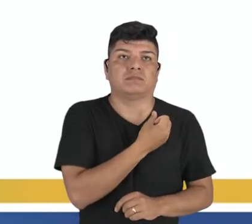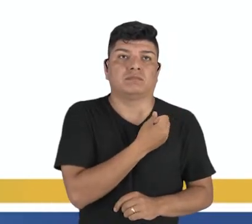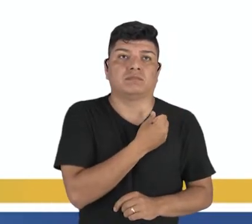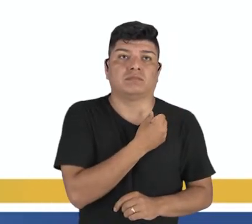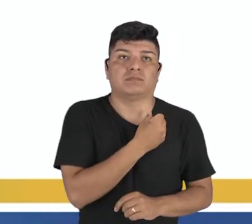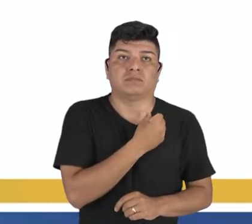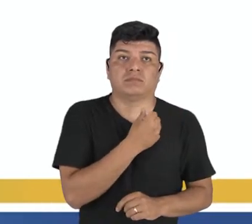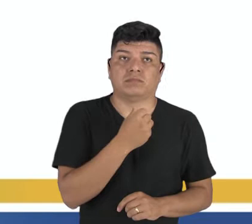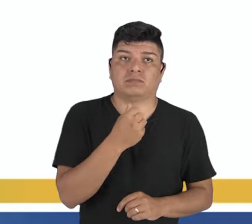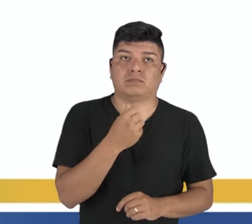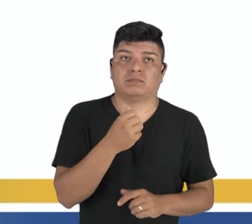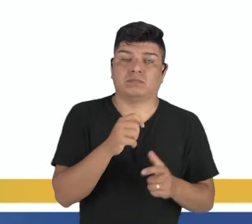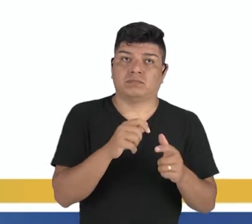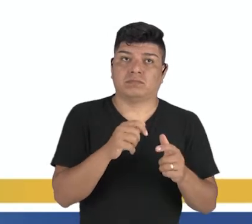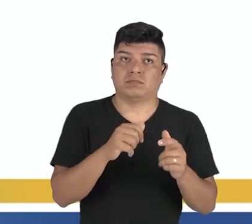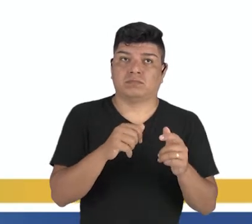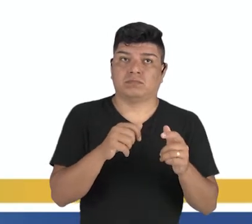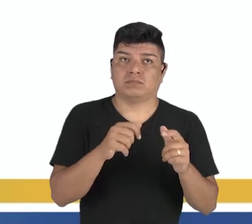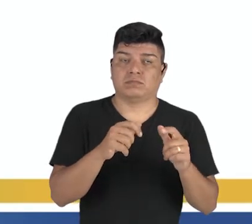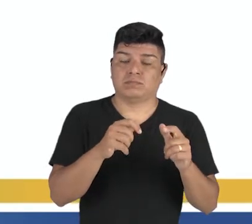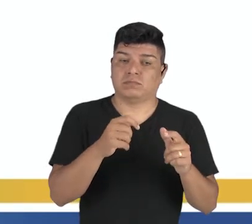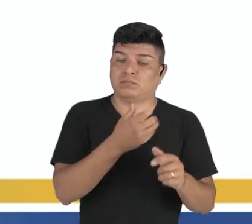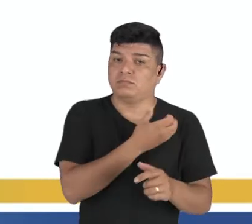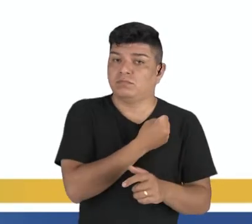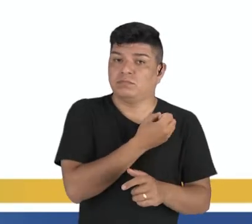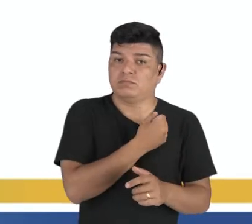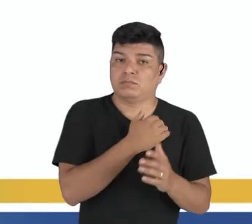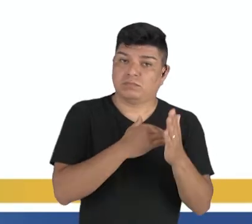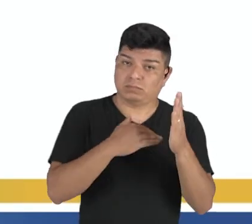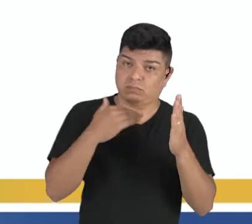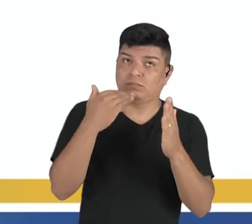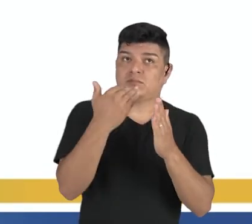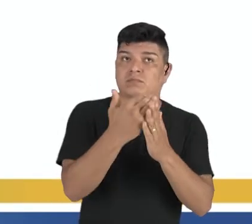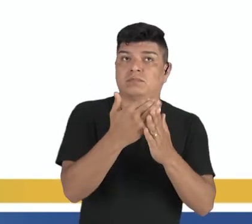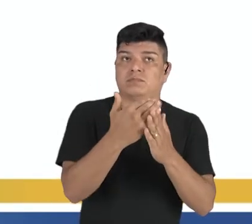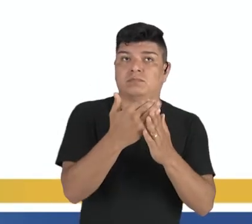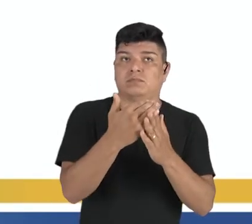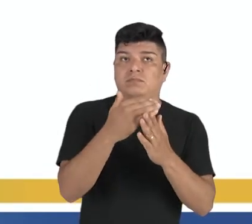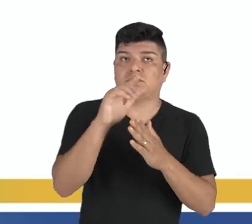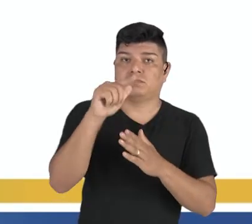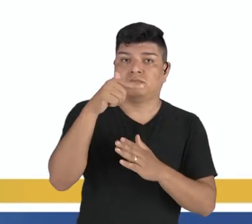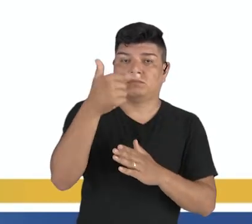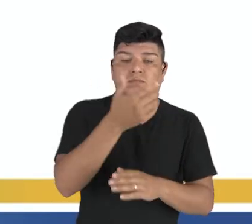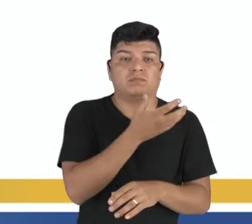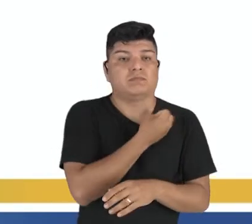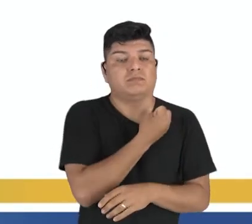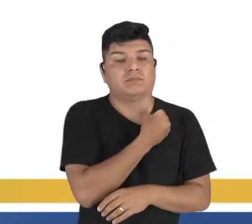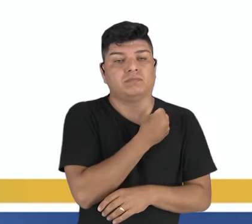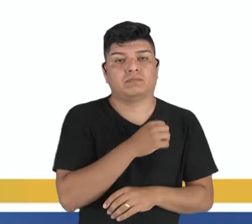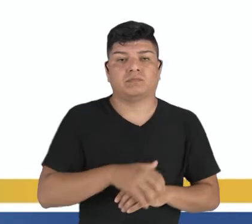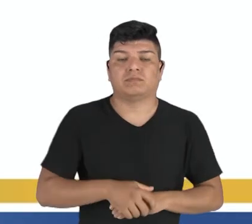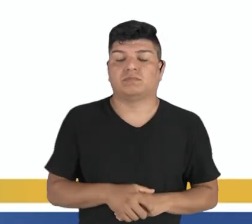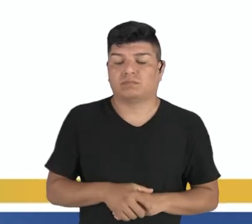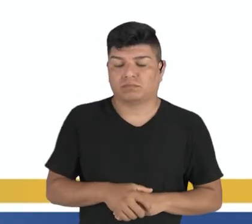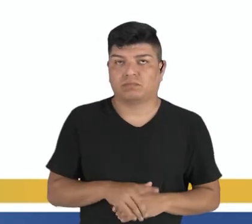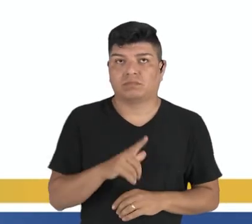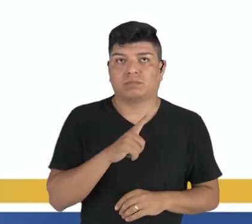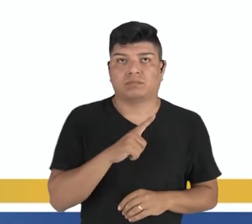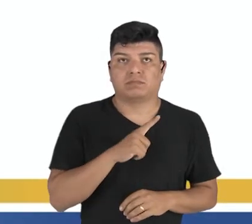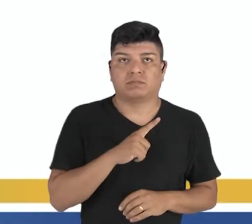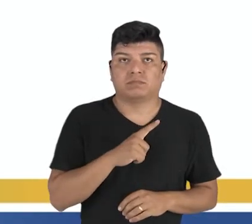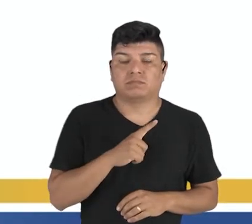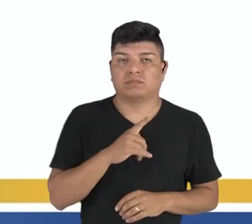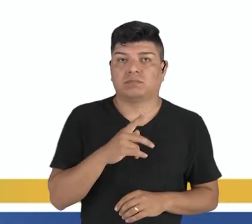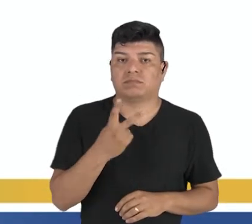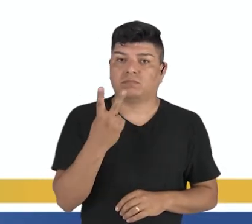a última linguagem verbal dessa situação, que é um número maior que o outro número. Então, nós temos dois